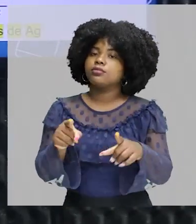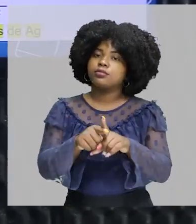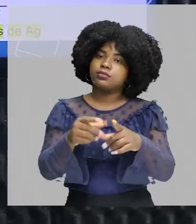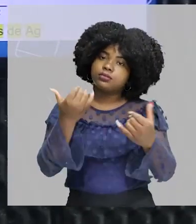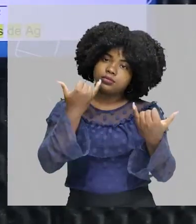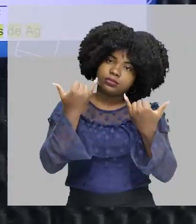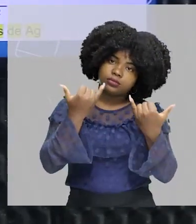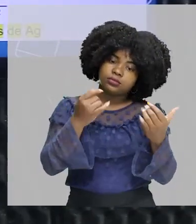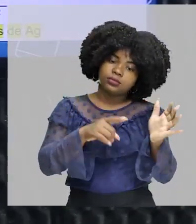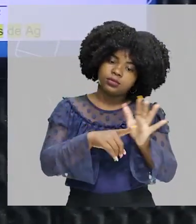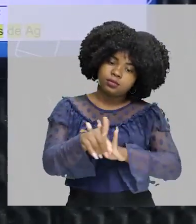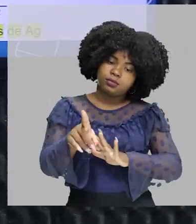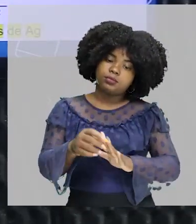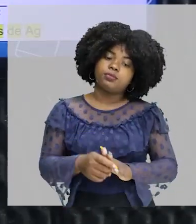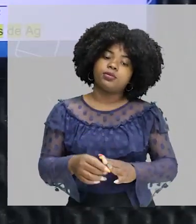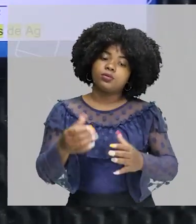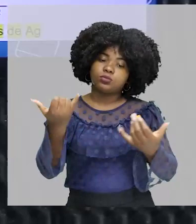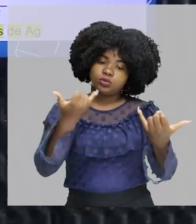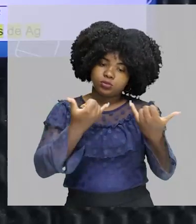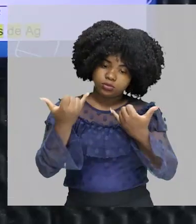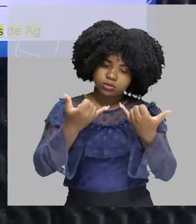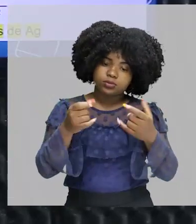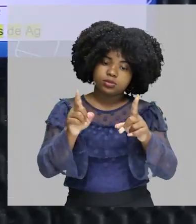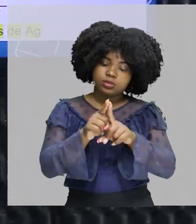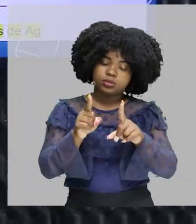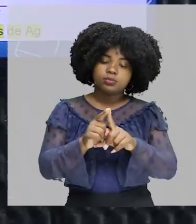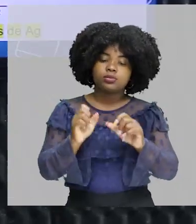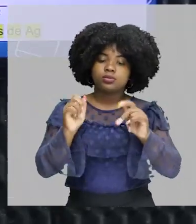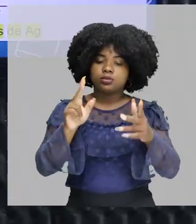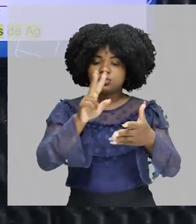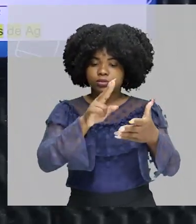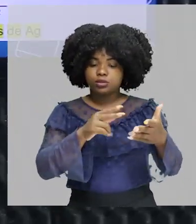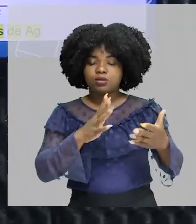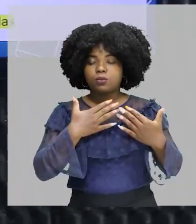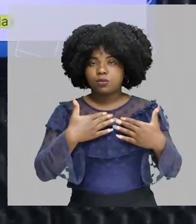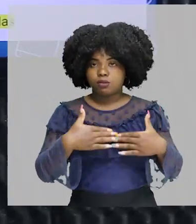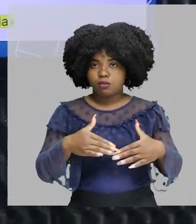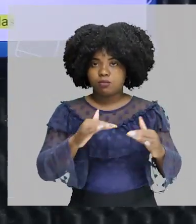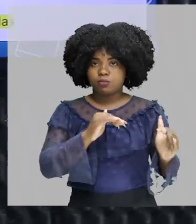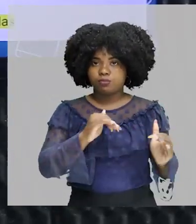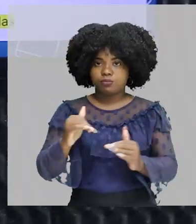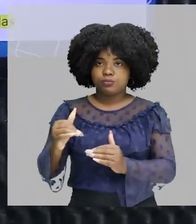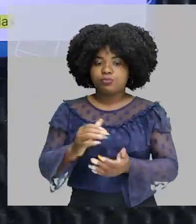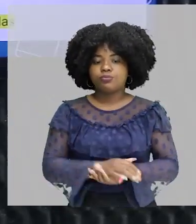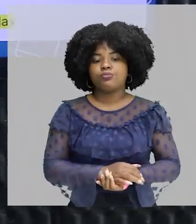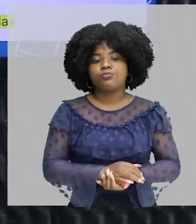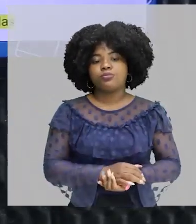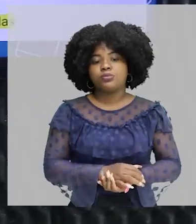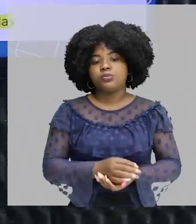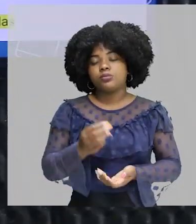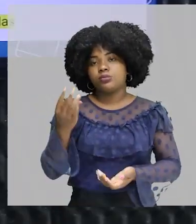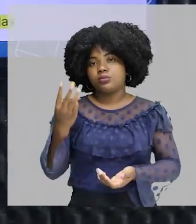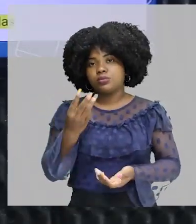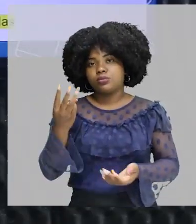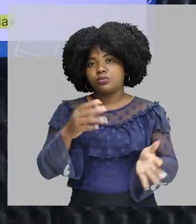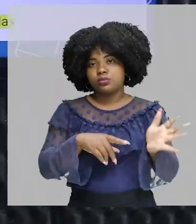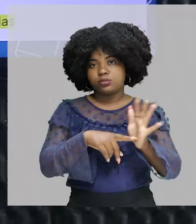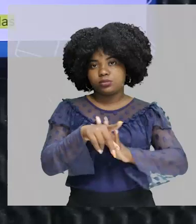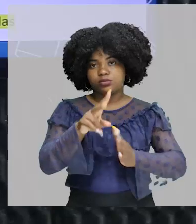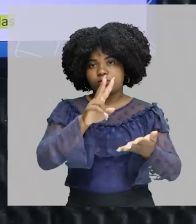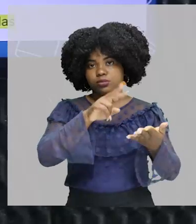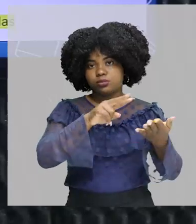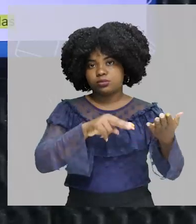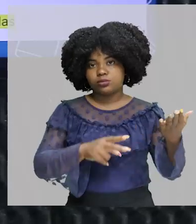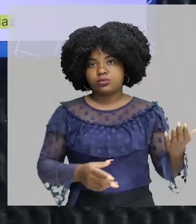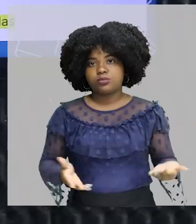dadas pelo problema. É só ler direitinho a questão. Show de bola? Vamos a mais uma resolução.